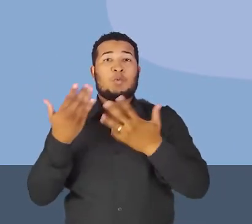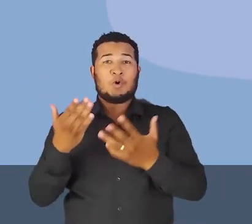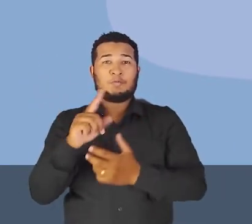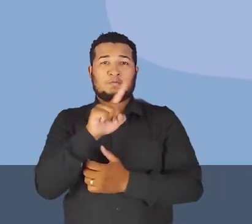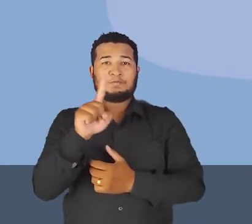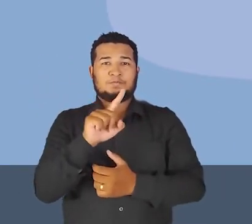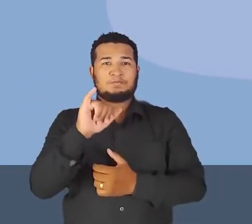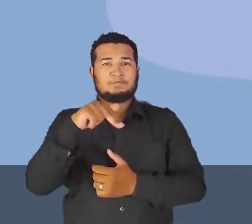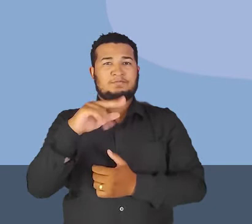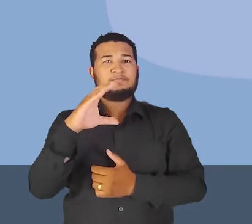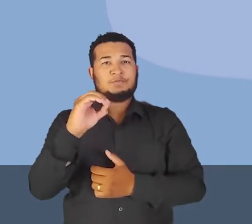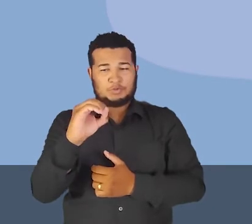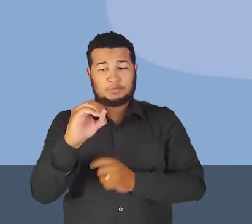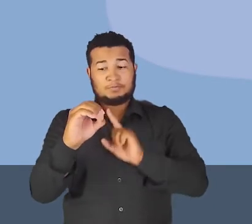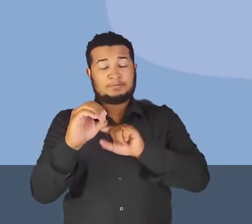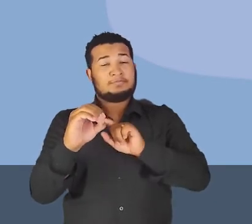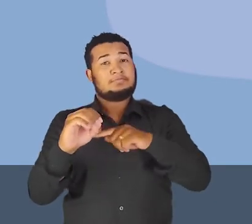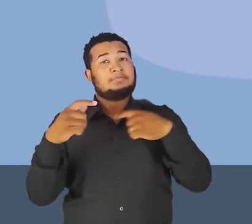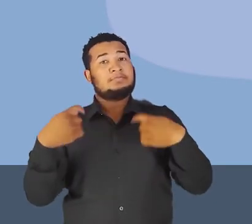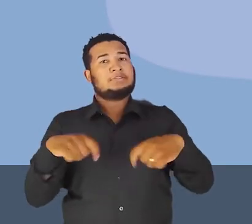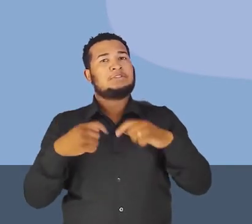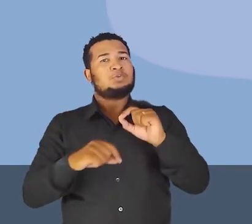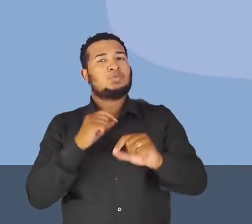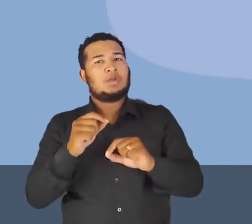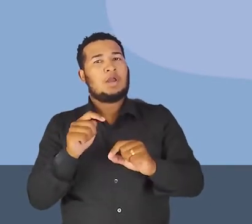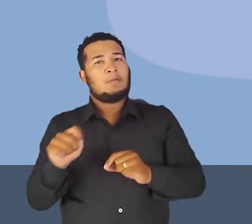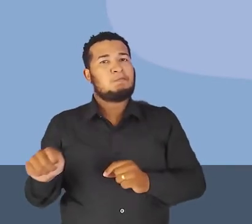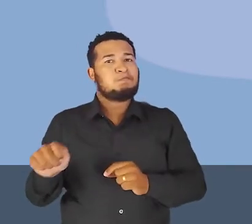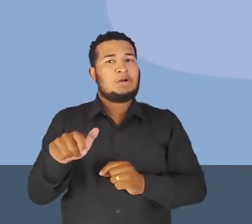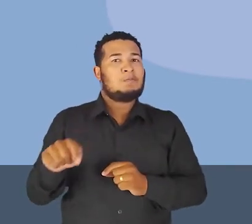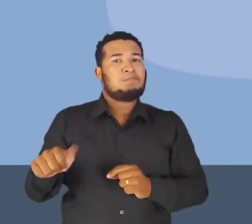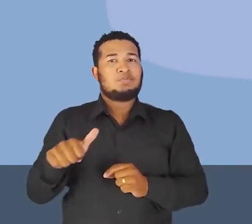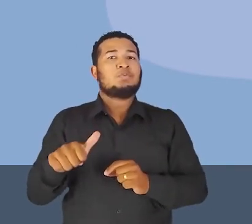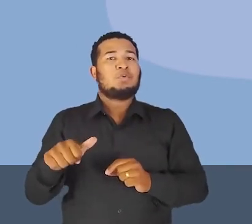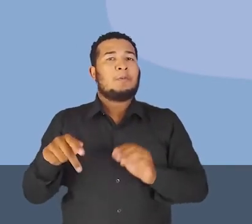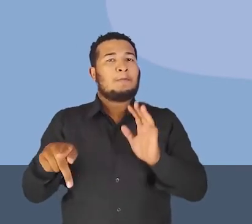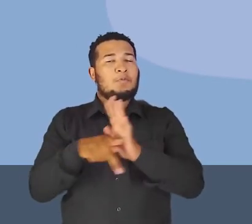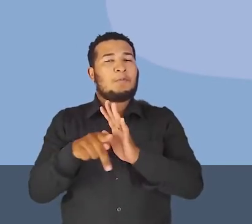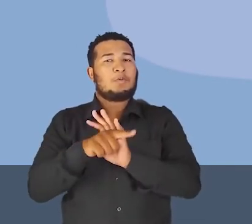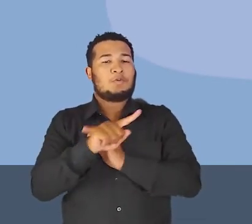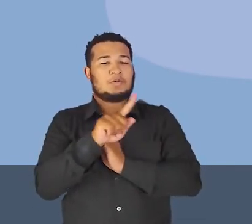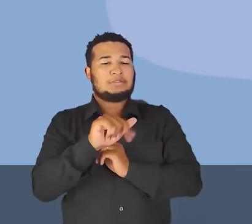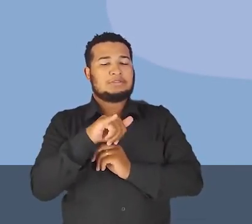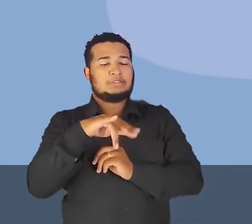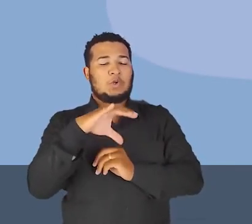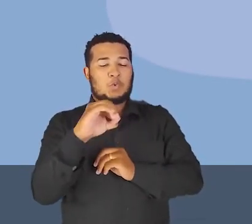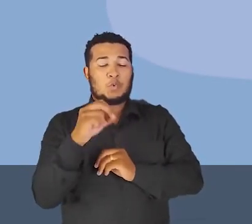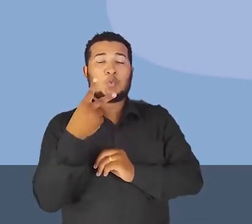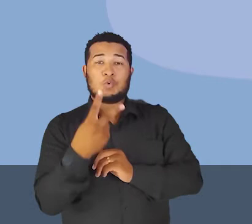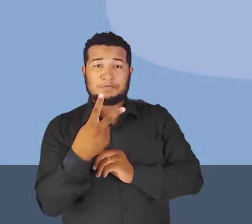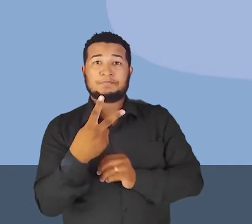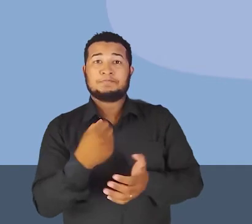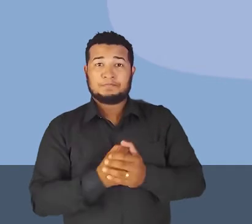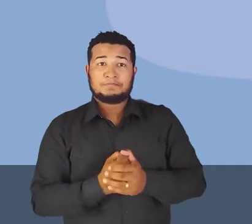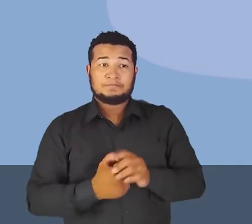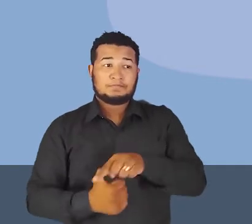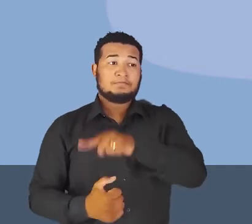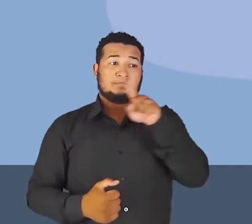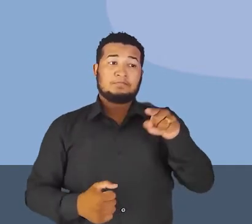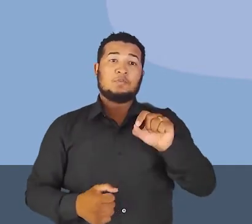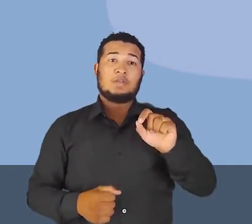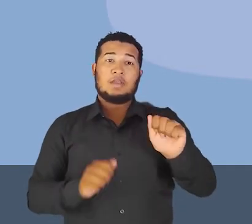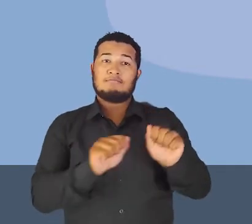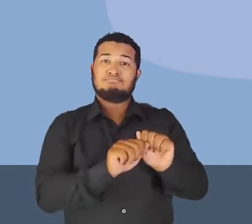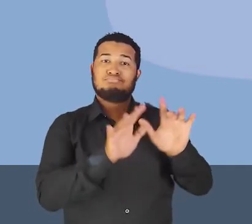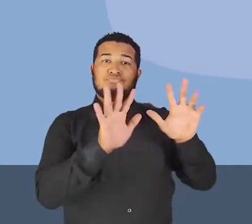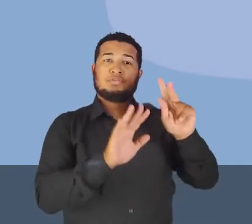eu estou criando uma pilha, tem que estar adicionado a uma solução de zinco 2. E do outro lado, o gás hidrogênio.